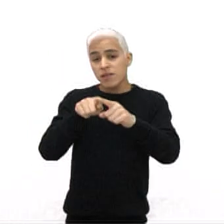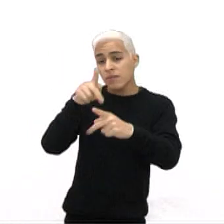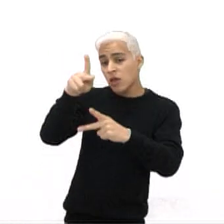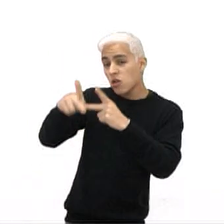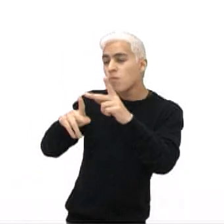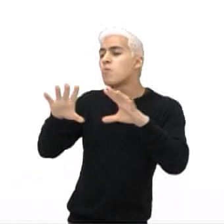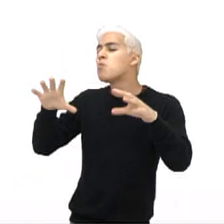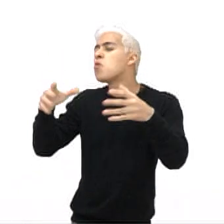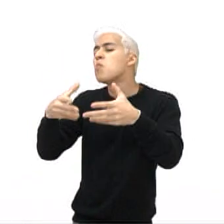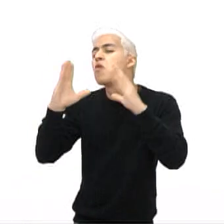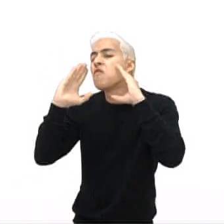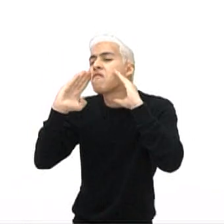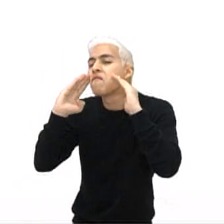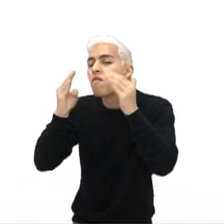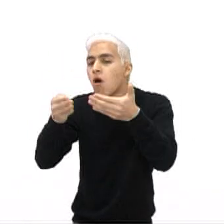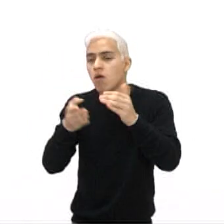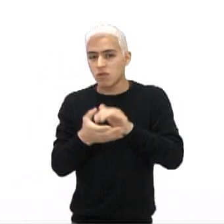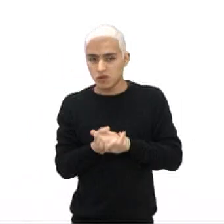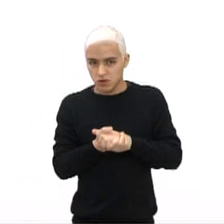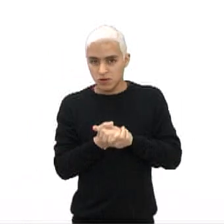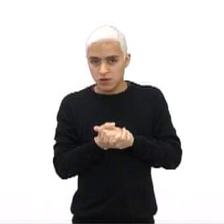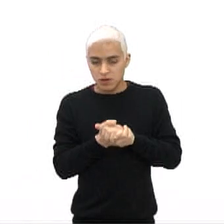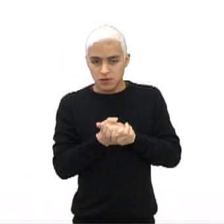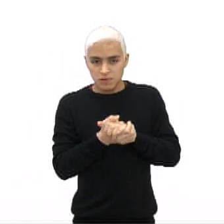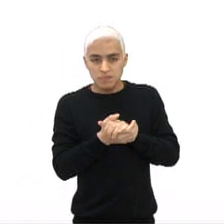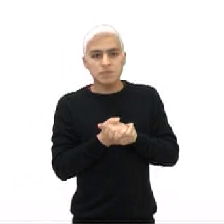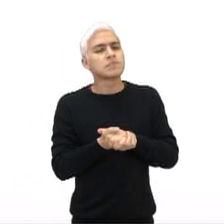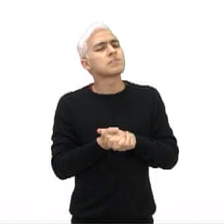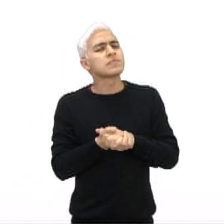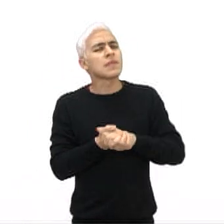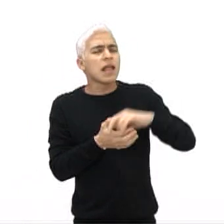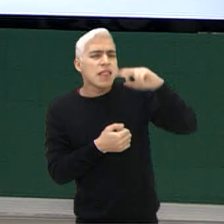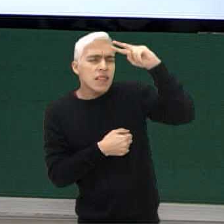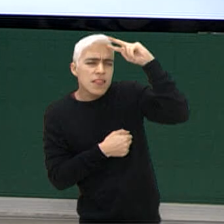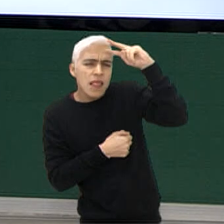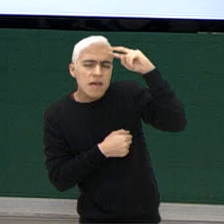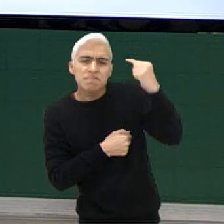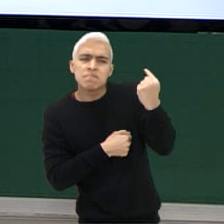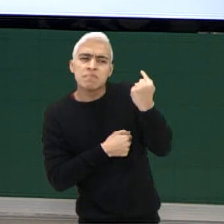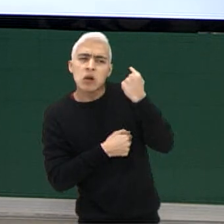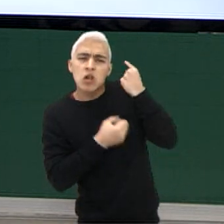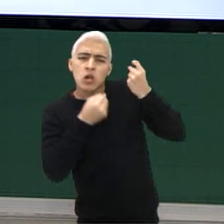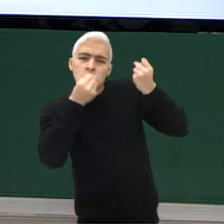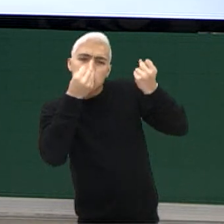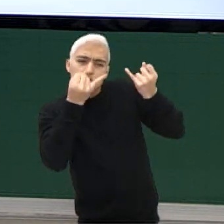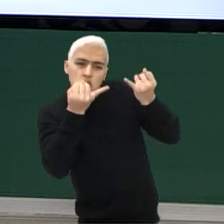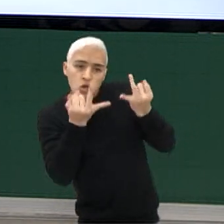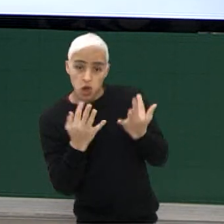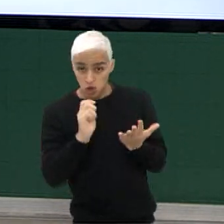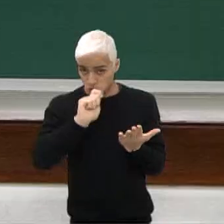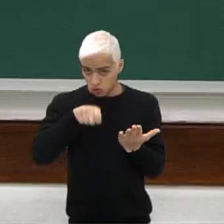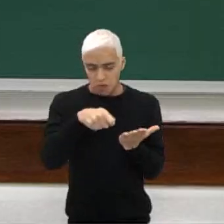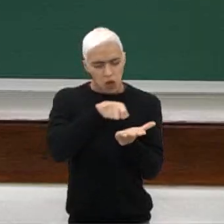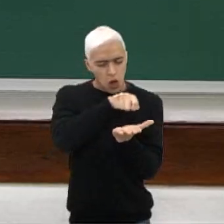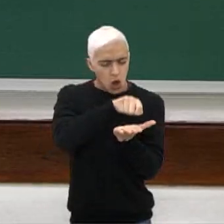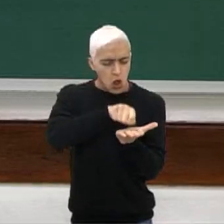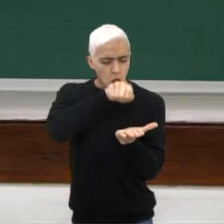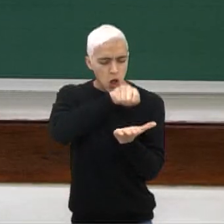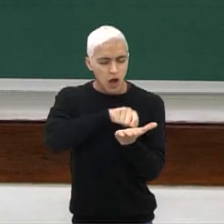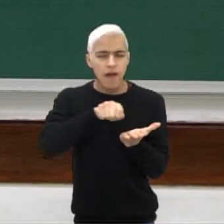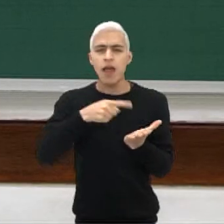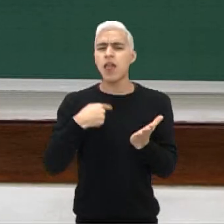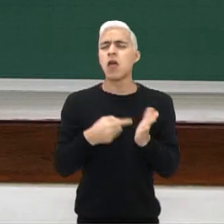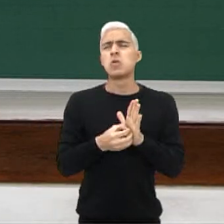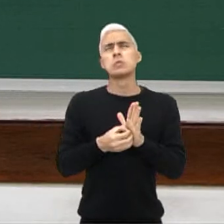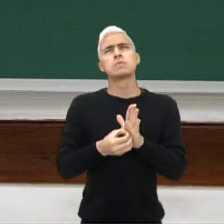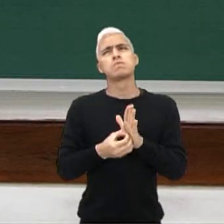de comunicação e produto. Lembra quando nós falamos sobre a questão da escrita, que eu falei bastante